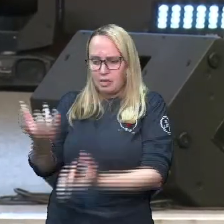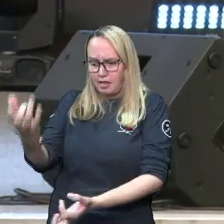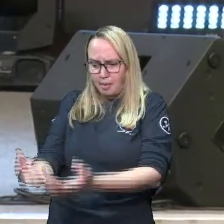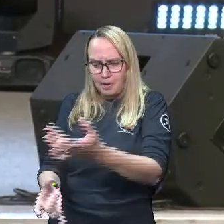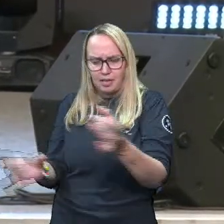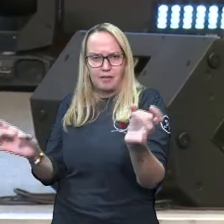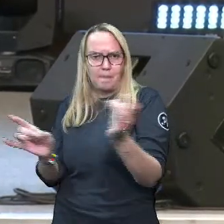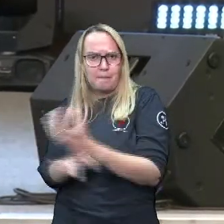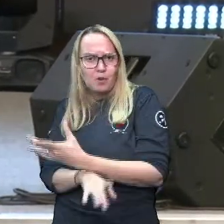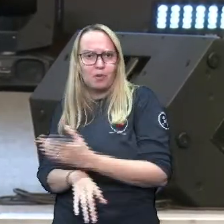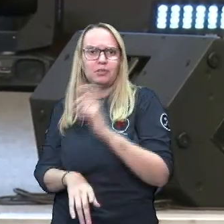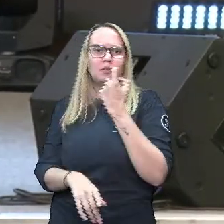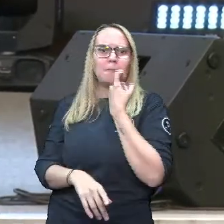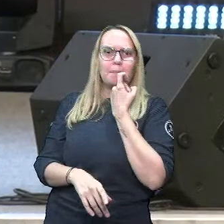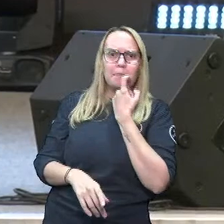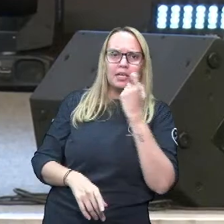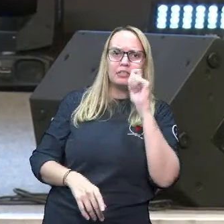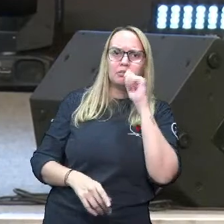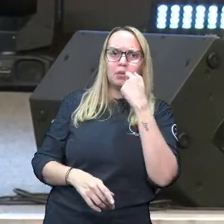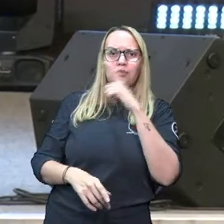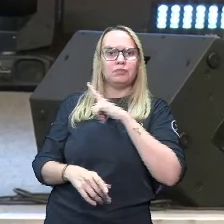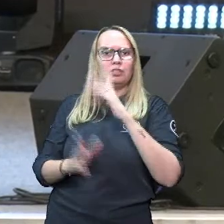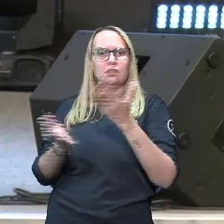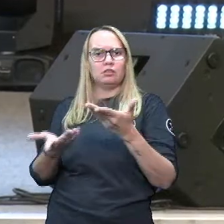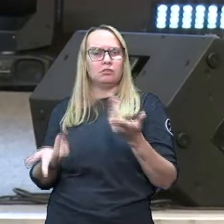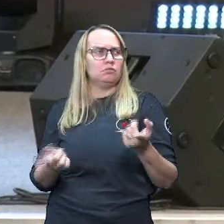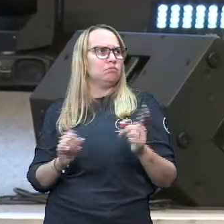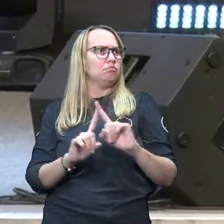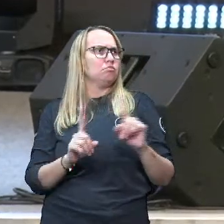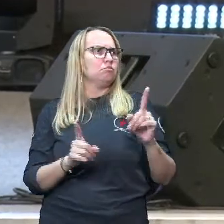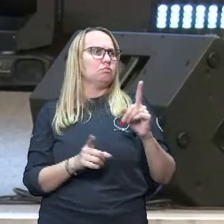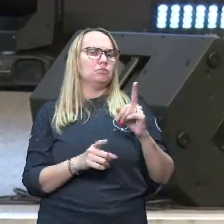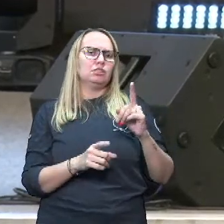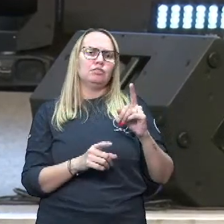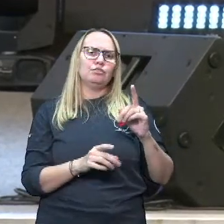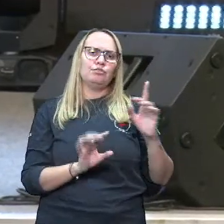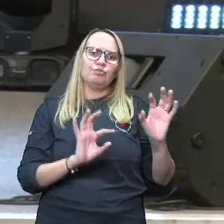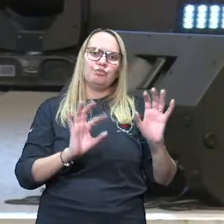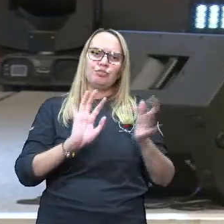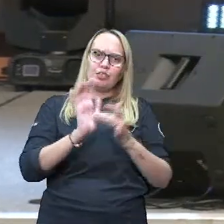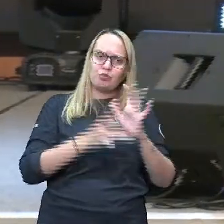peixe está em cima, tem pão. Eu fico pensando, peraí, Jesus fez mesa?